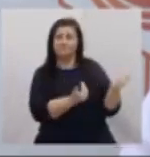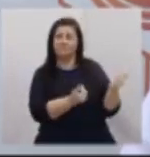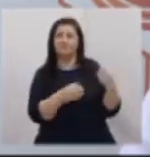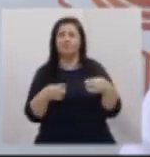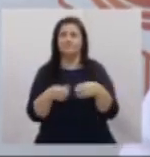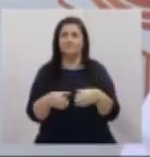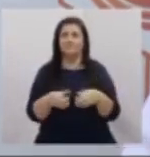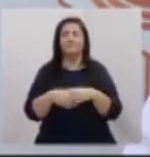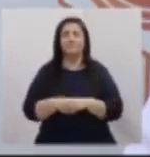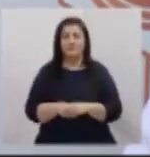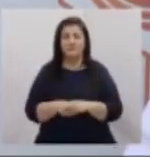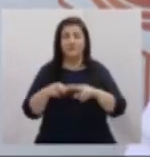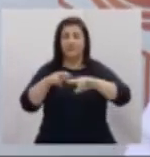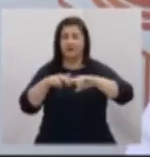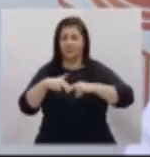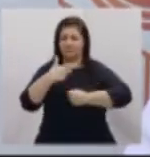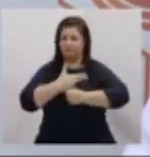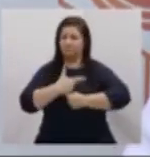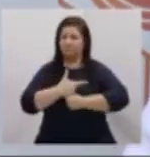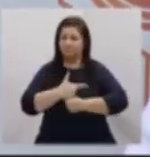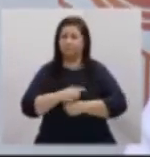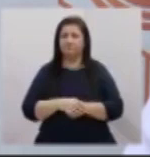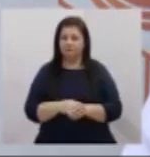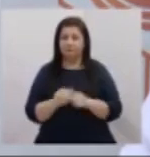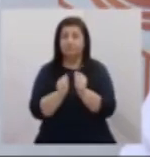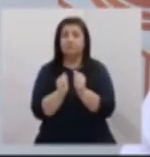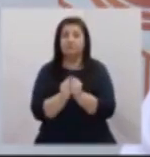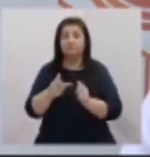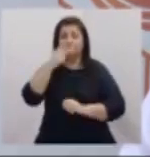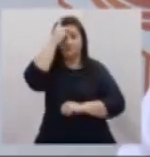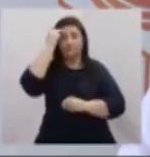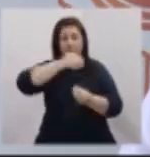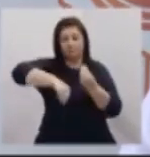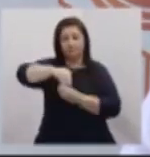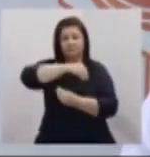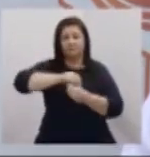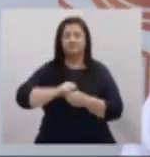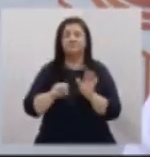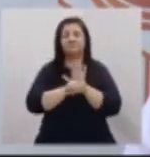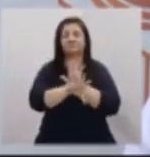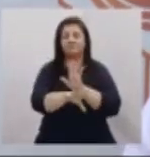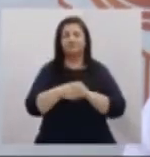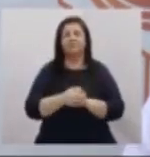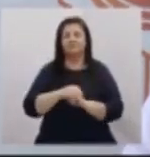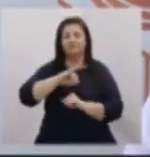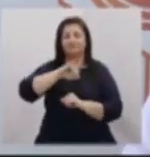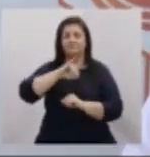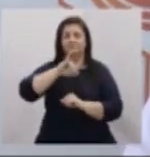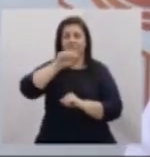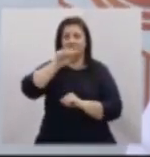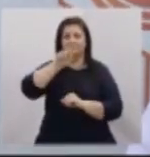comunidade. Então, por essa liderança que ele tem com aquelas pessoas daquela região, eu indico Jean Araújo como